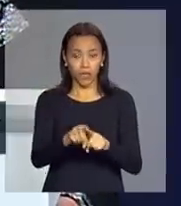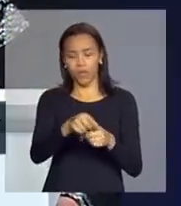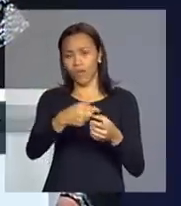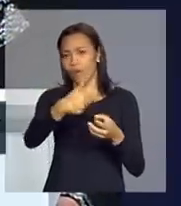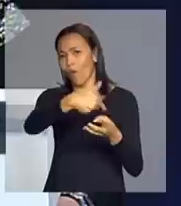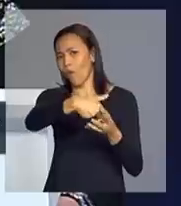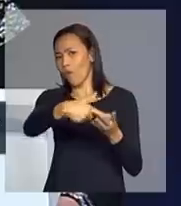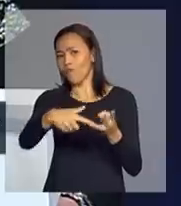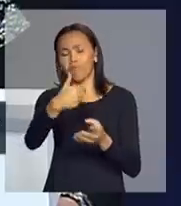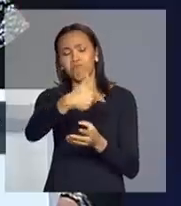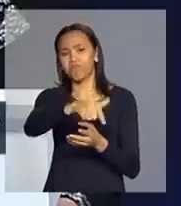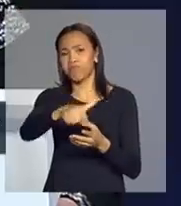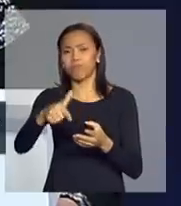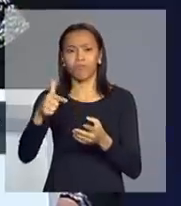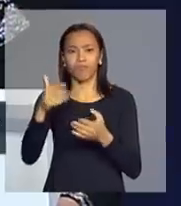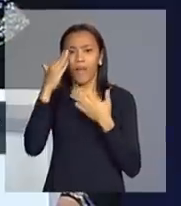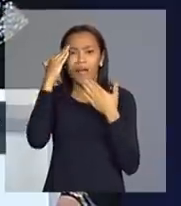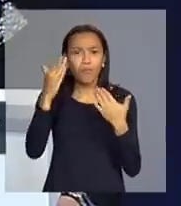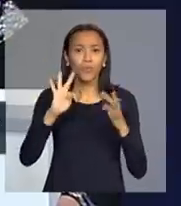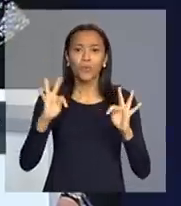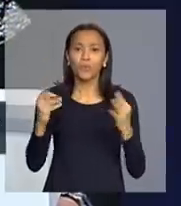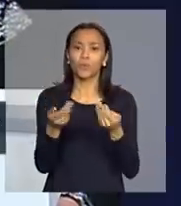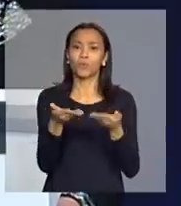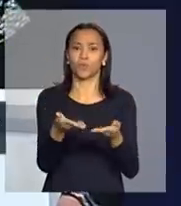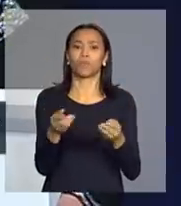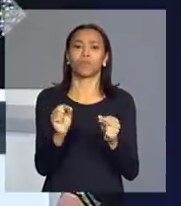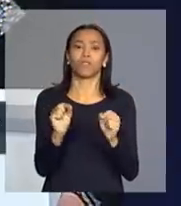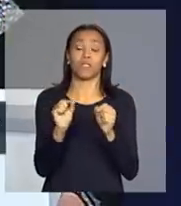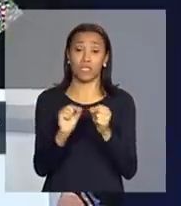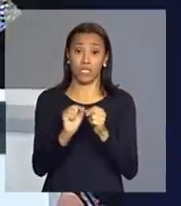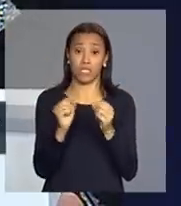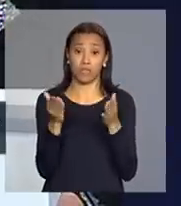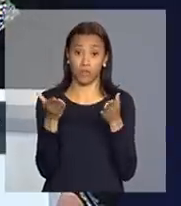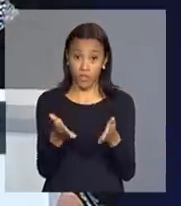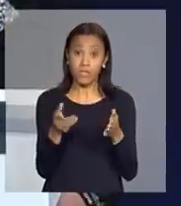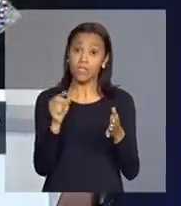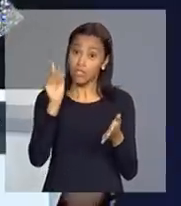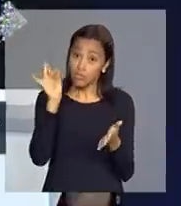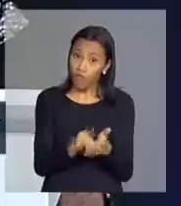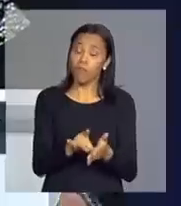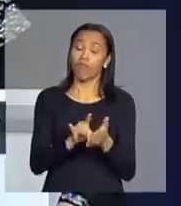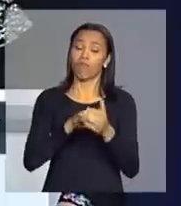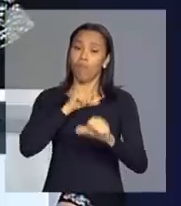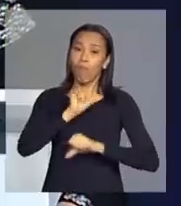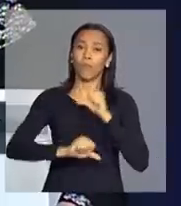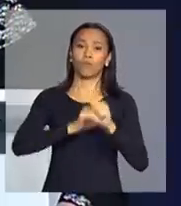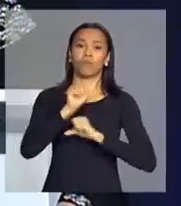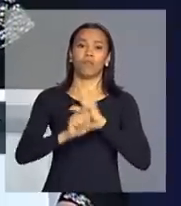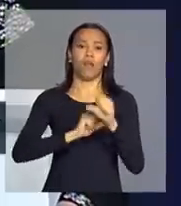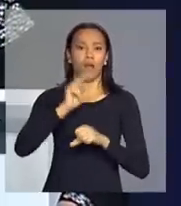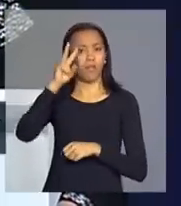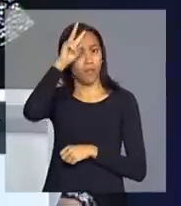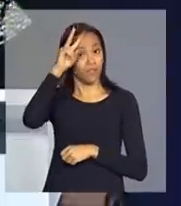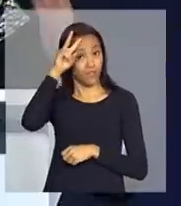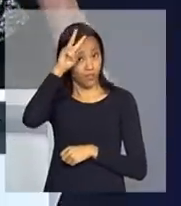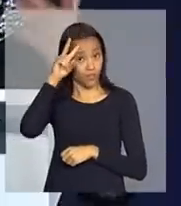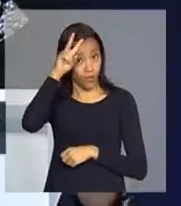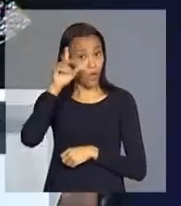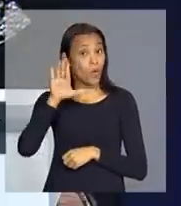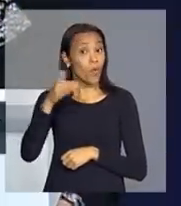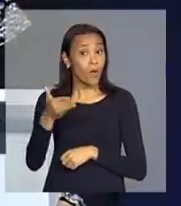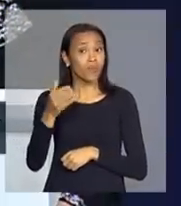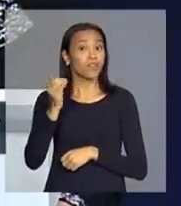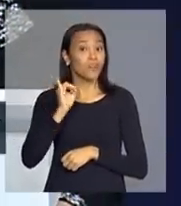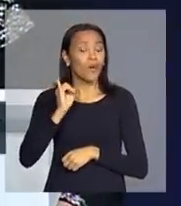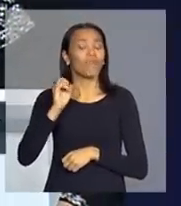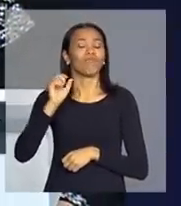todas essas iniciativas que, de fato, mudaram a história. Quando se contar essa história,